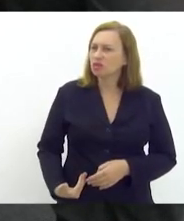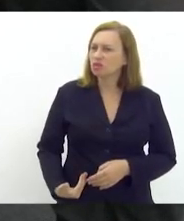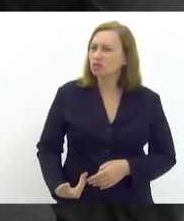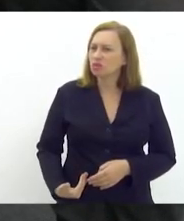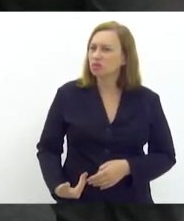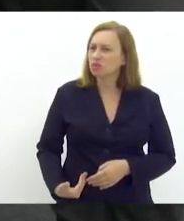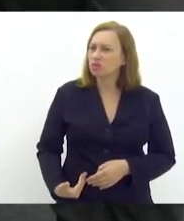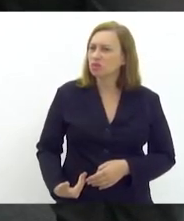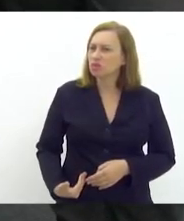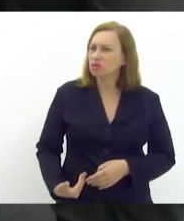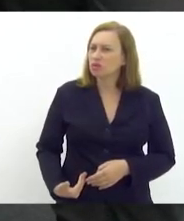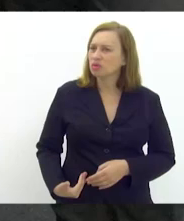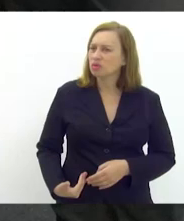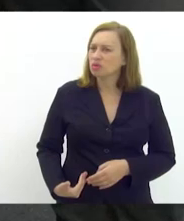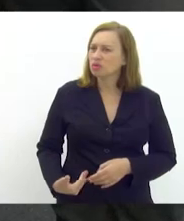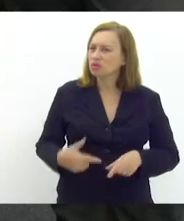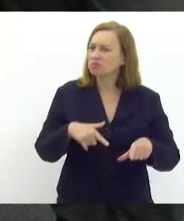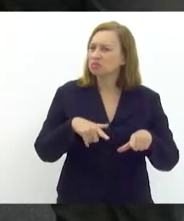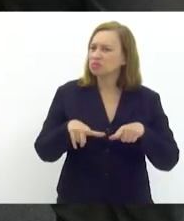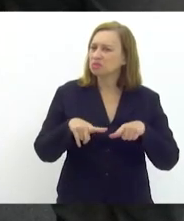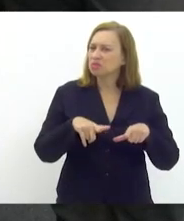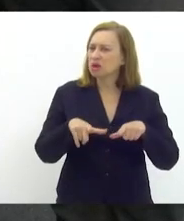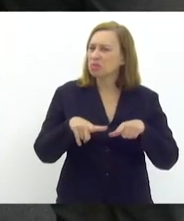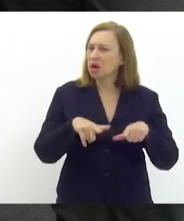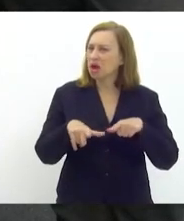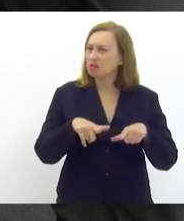Não Era em exercício